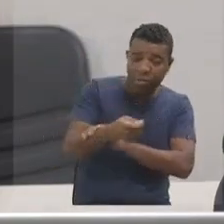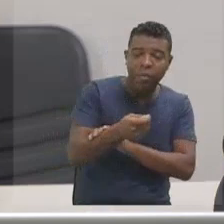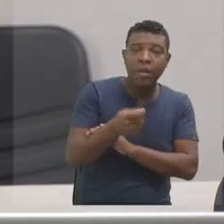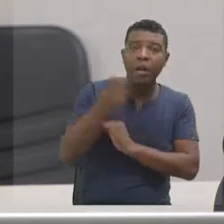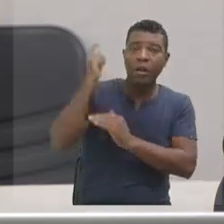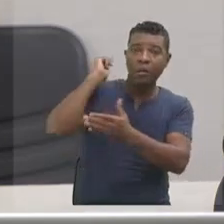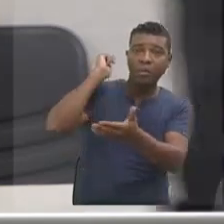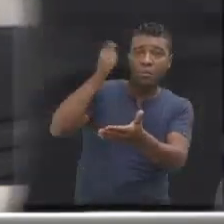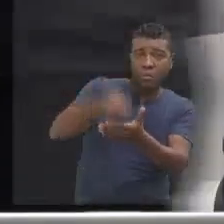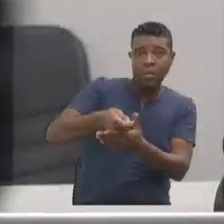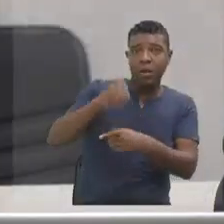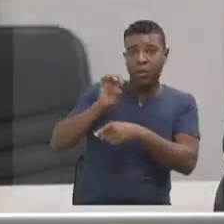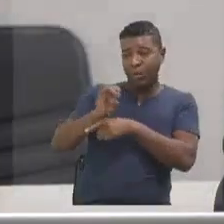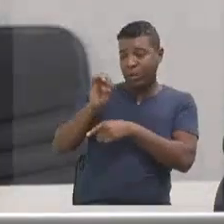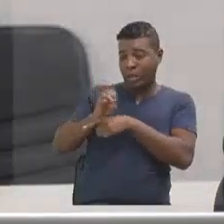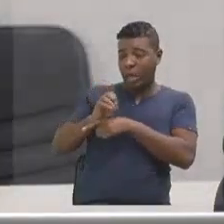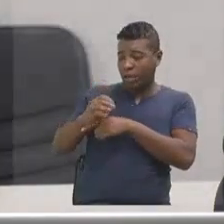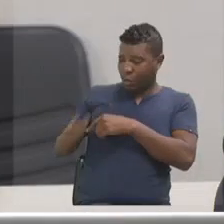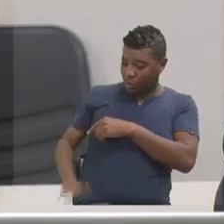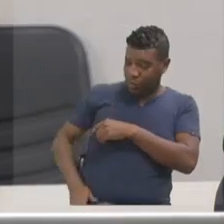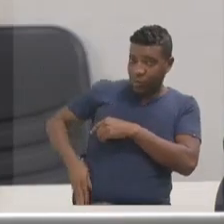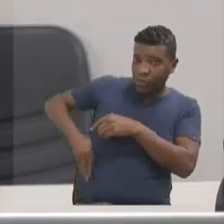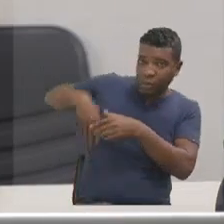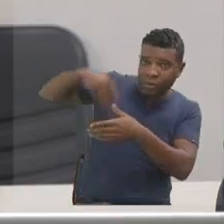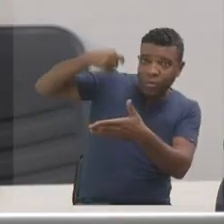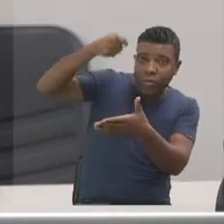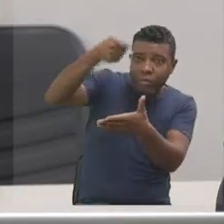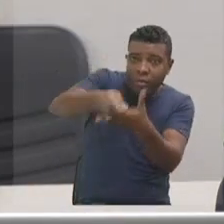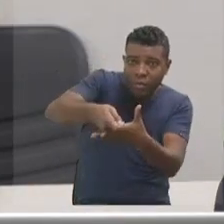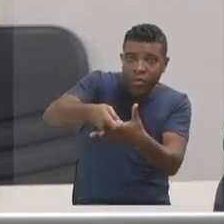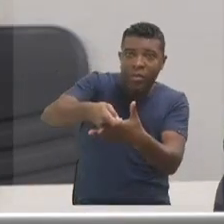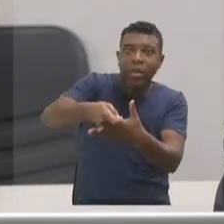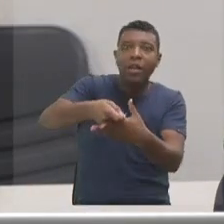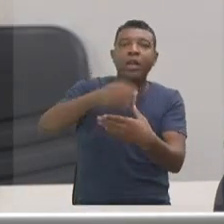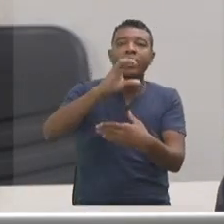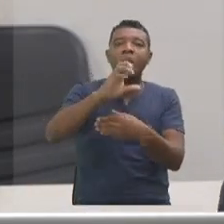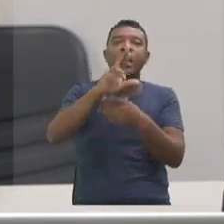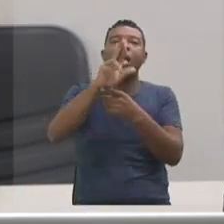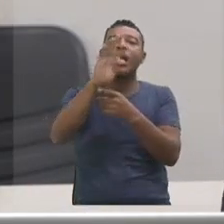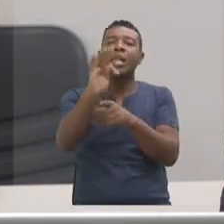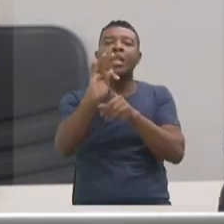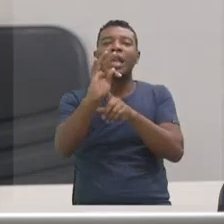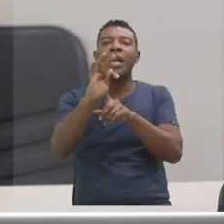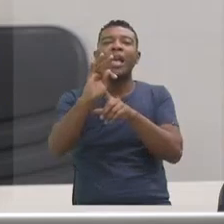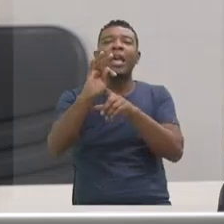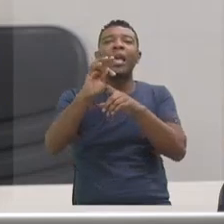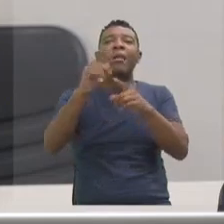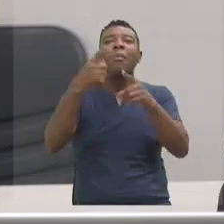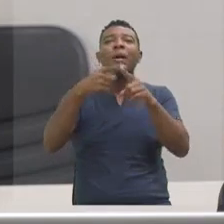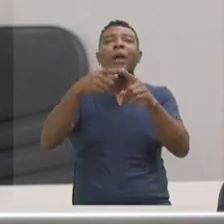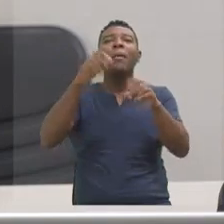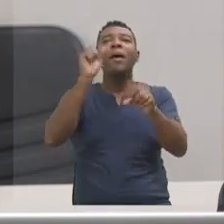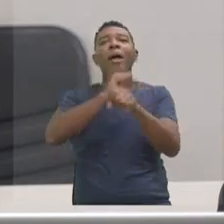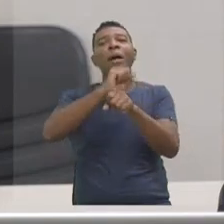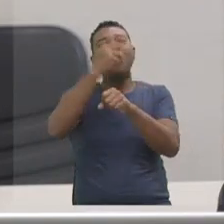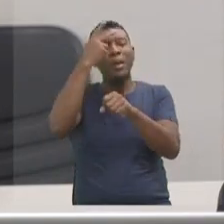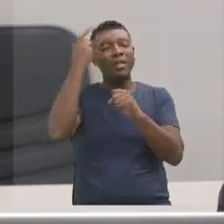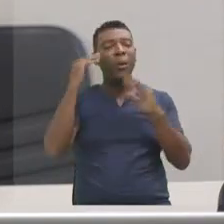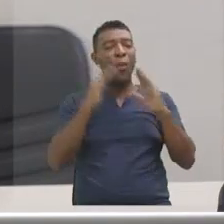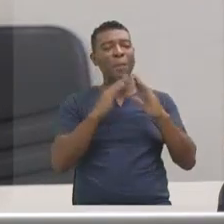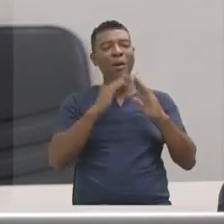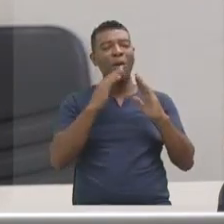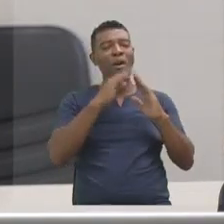bancando praticamente sozinho as novas srts para que a gente desinstitucionalize aqueles moradores de